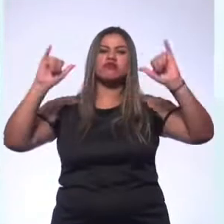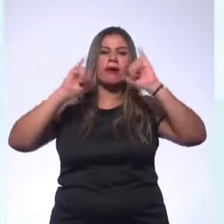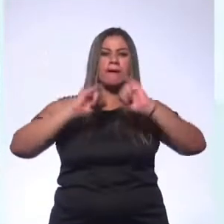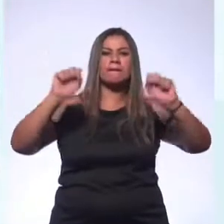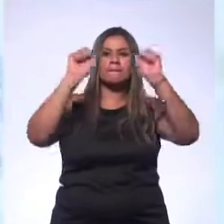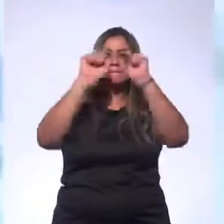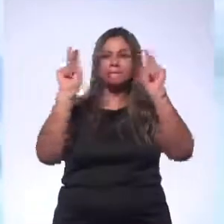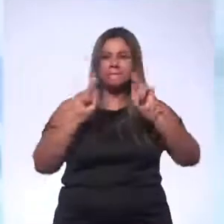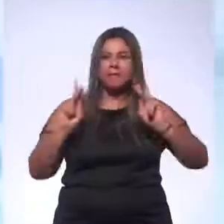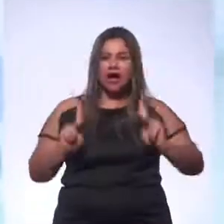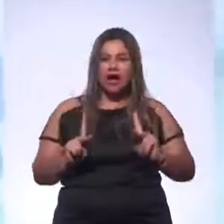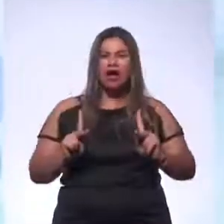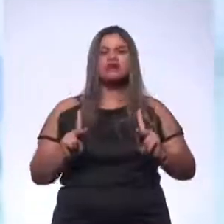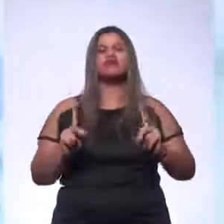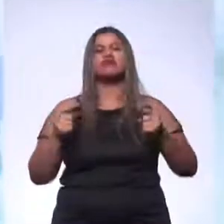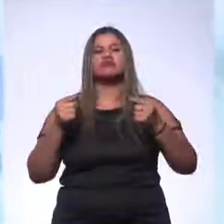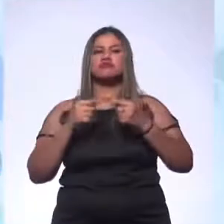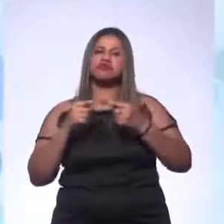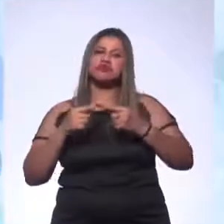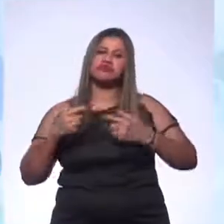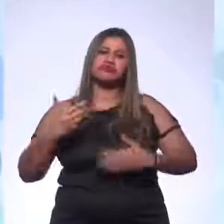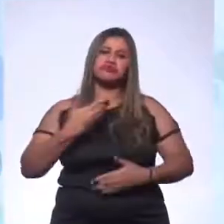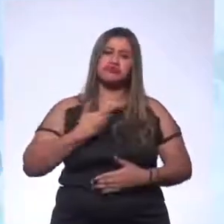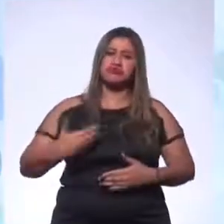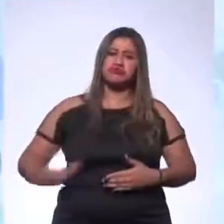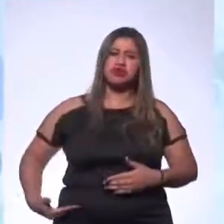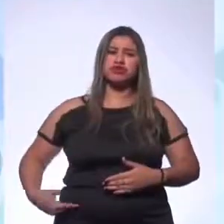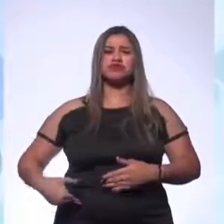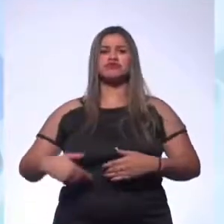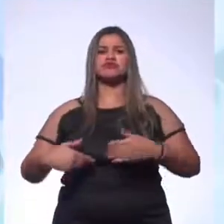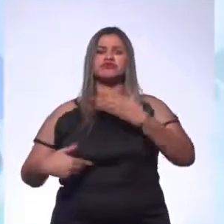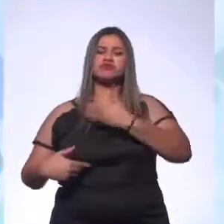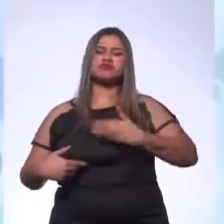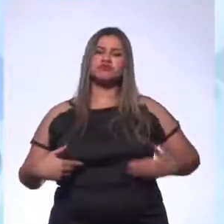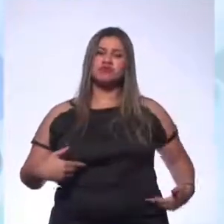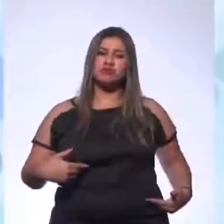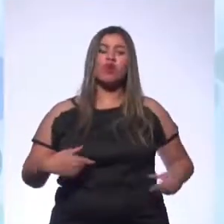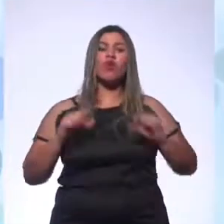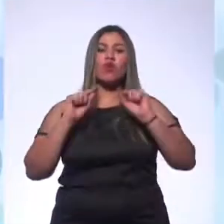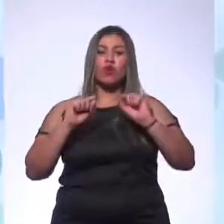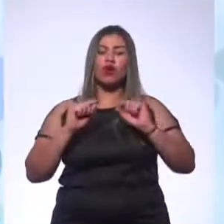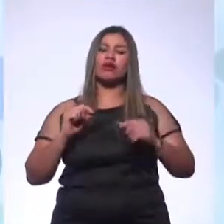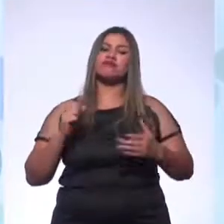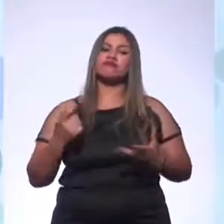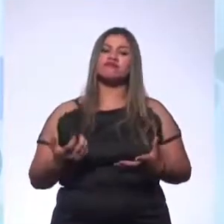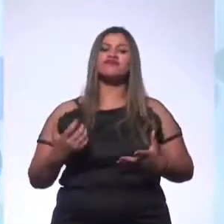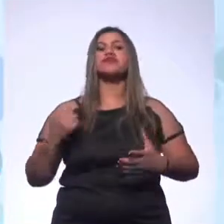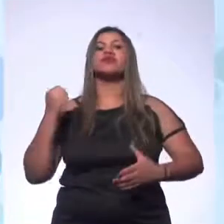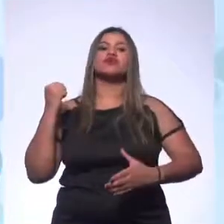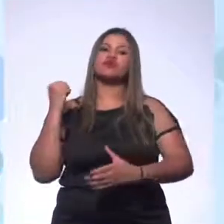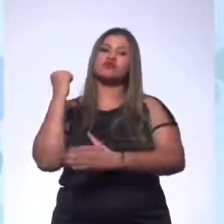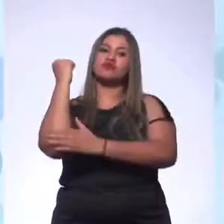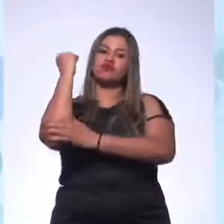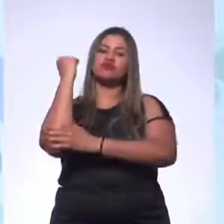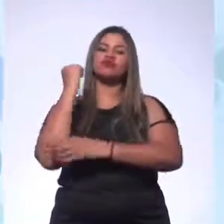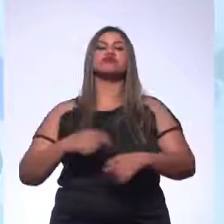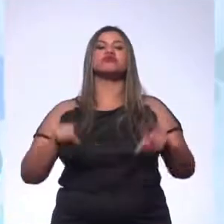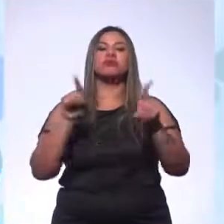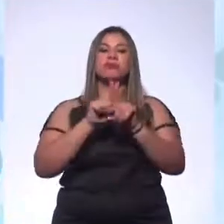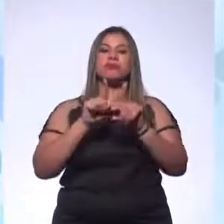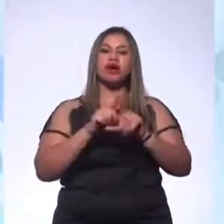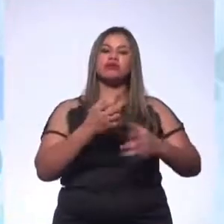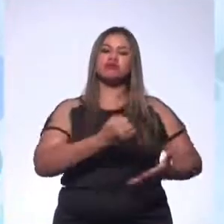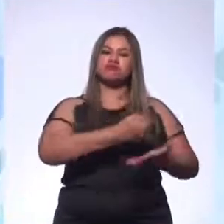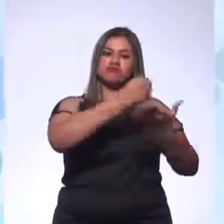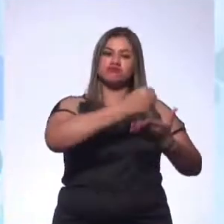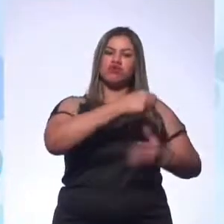entre esses regimes, entre os dois regimes rivais. O comunismo, da qual ele é o representante, e o